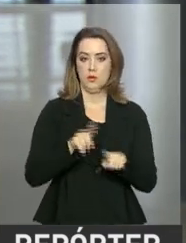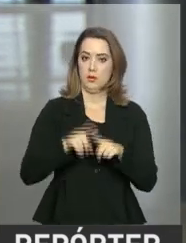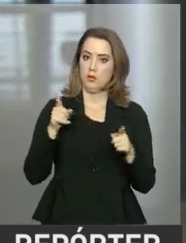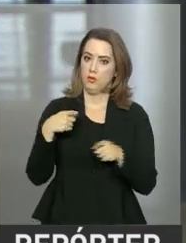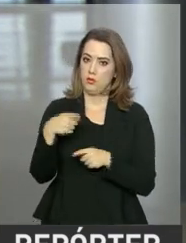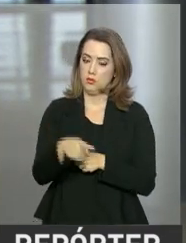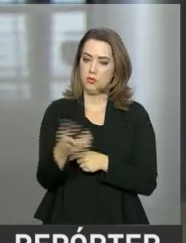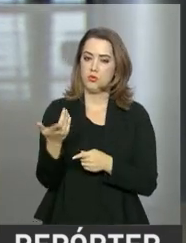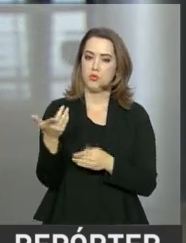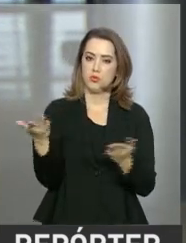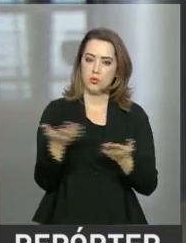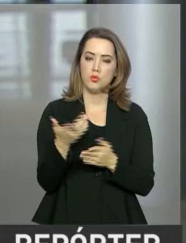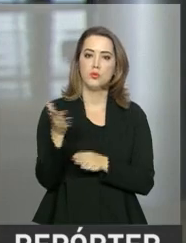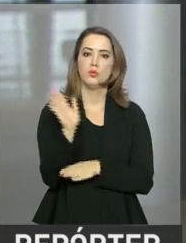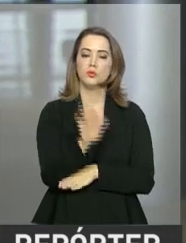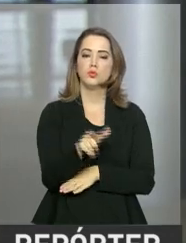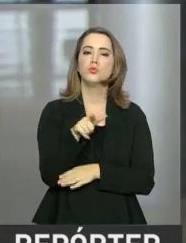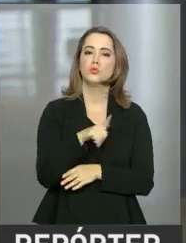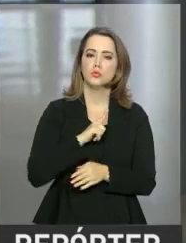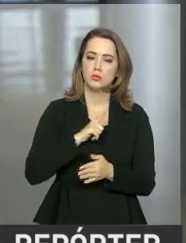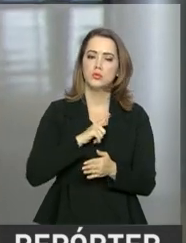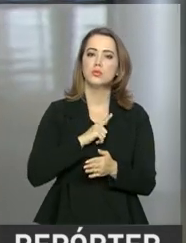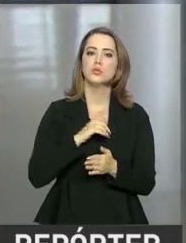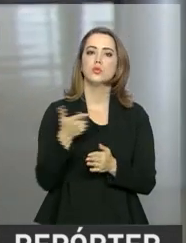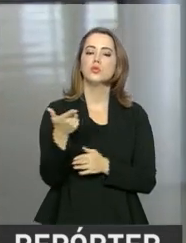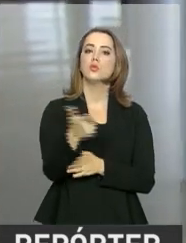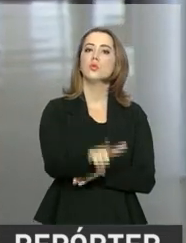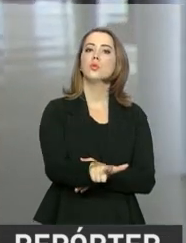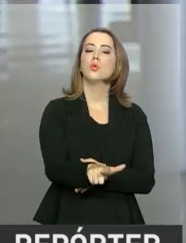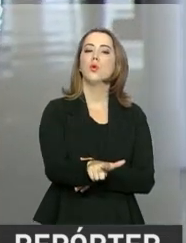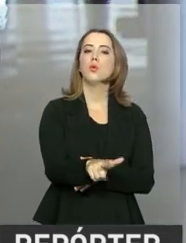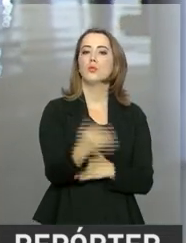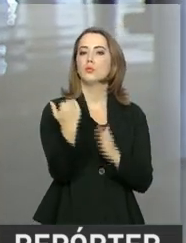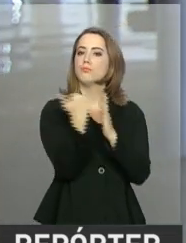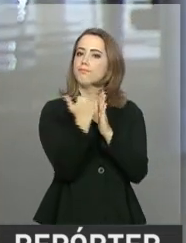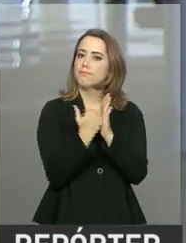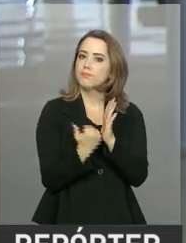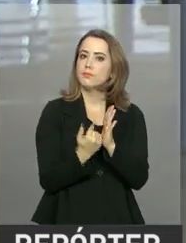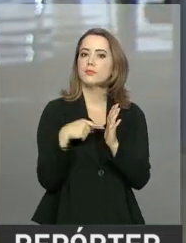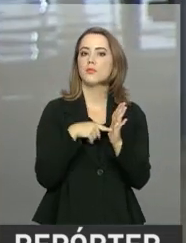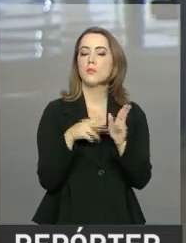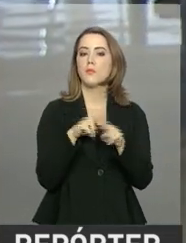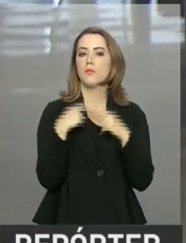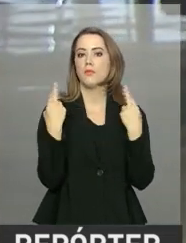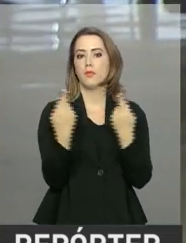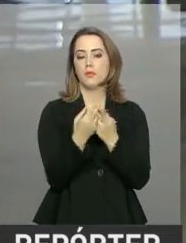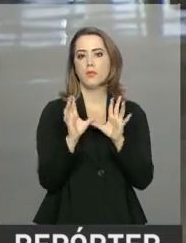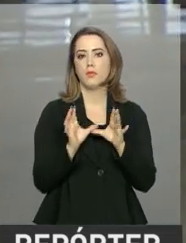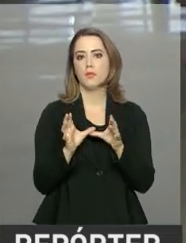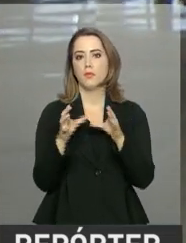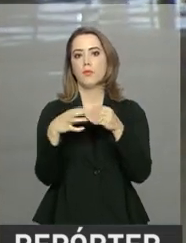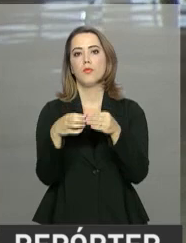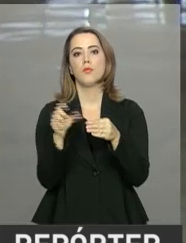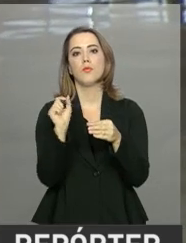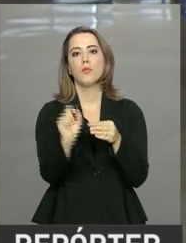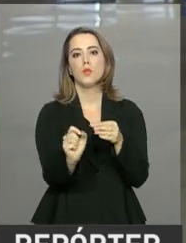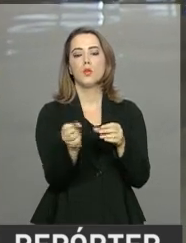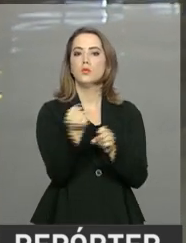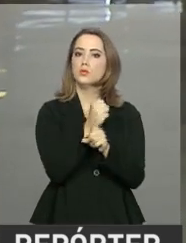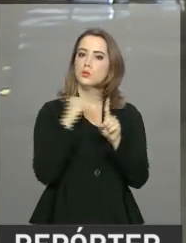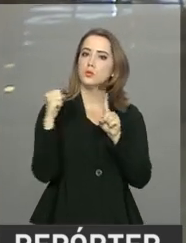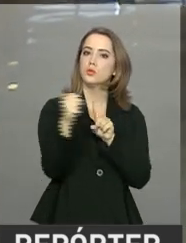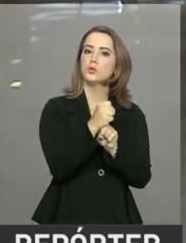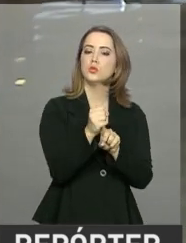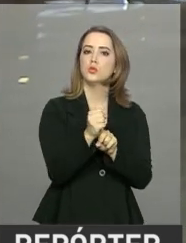Jamais para o fim da tarde entrou mais um compromisso na agenda do presidente em exercício. É uma reunião com o núcleo social do governo